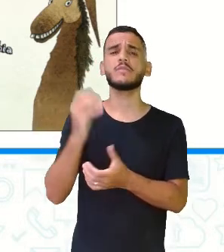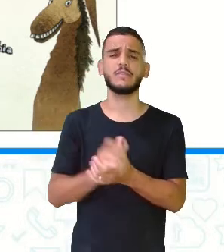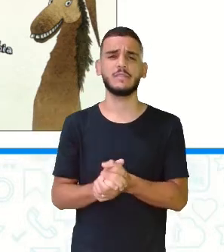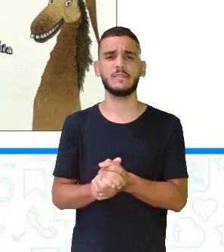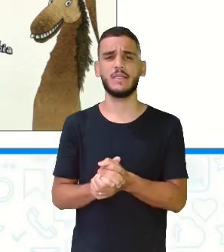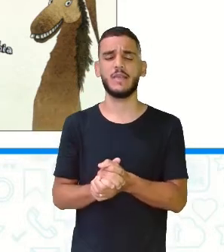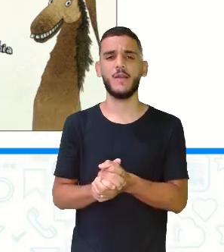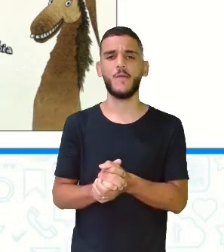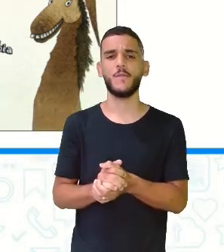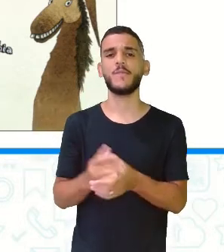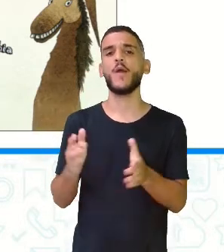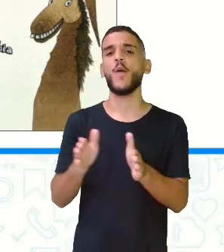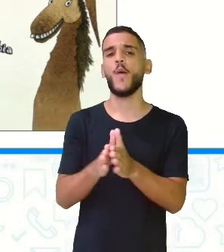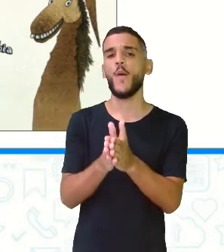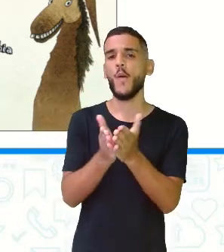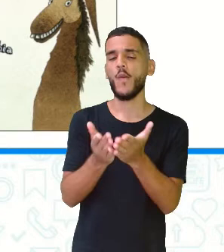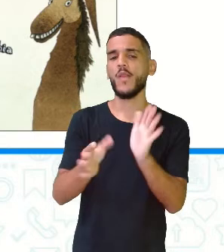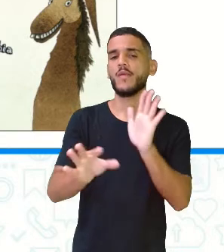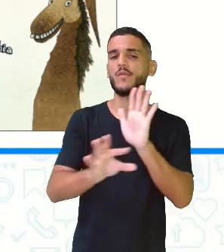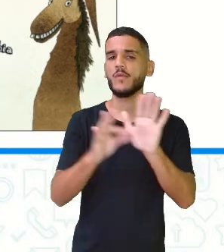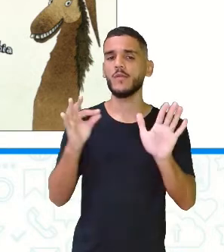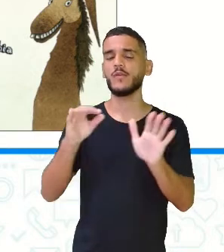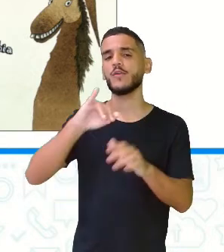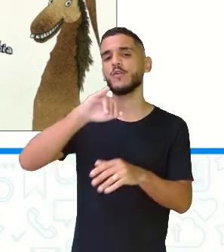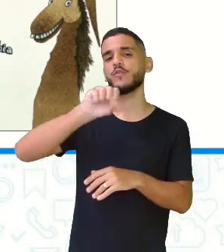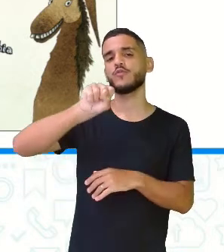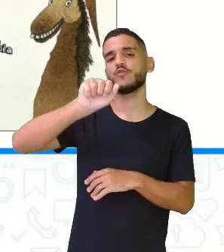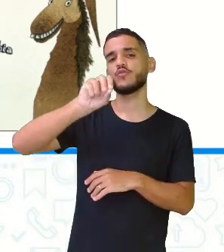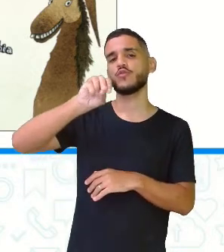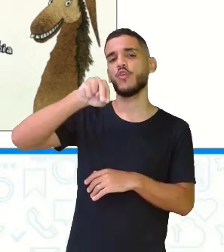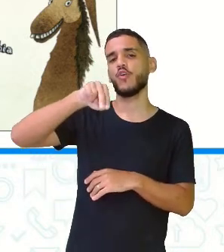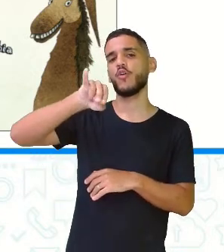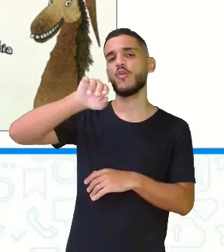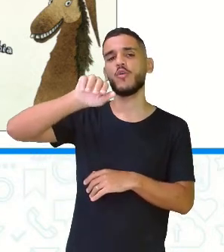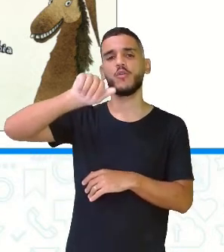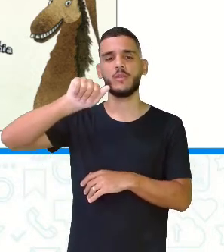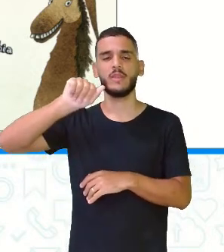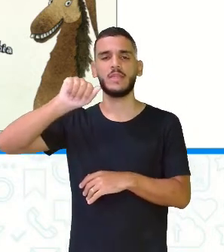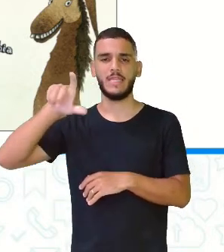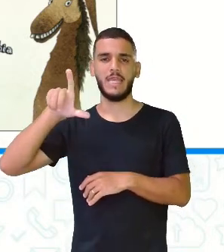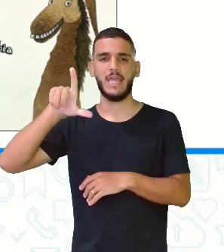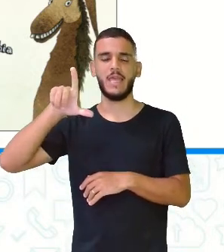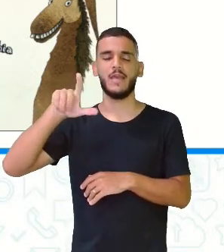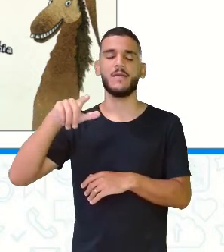de Sônia Junqueira e as ilustrações é de Kátia